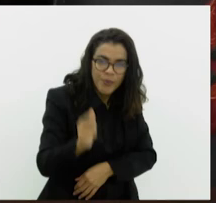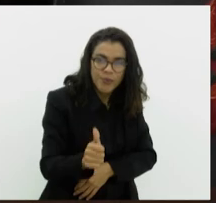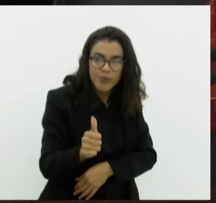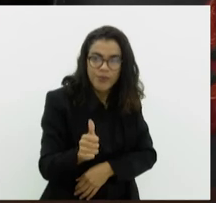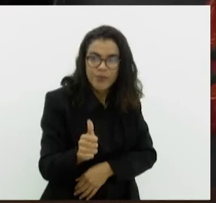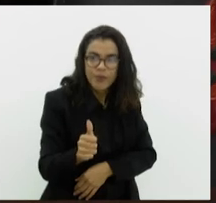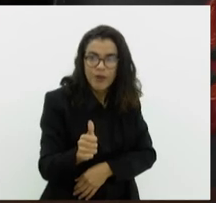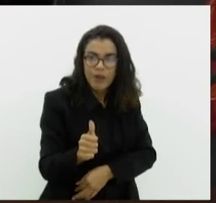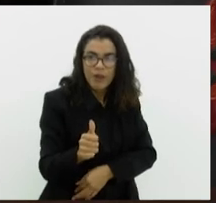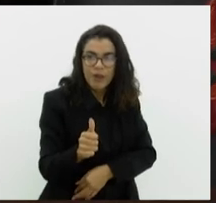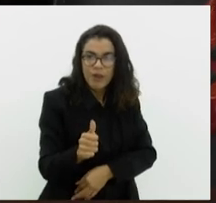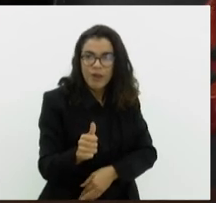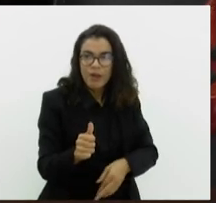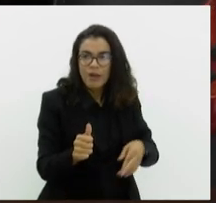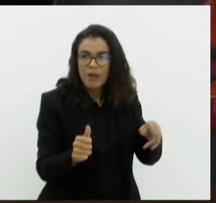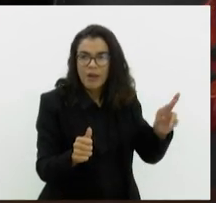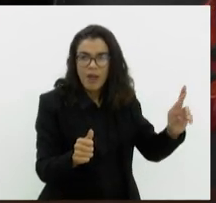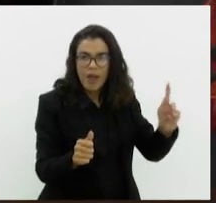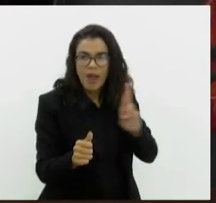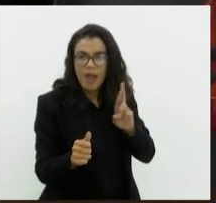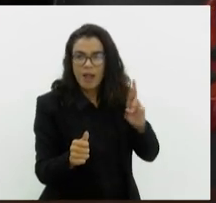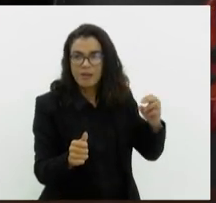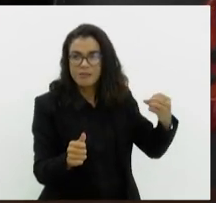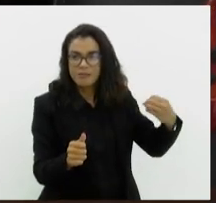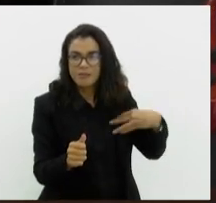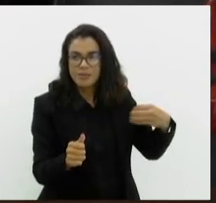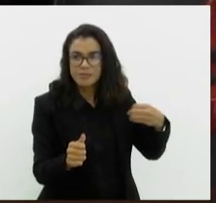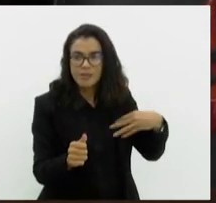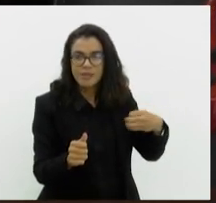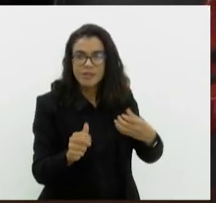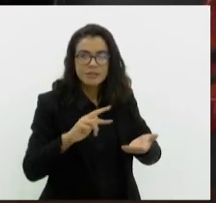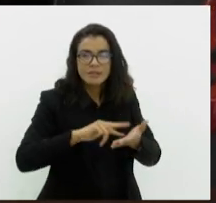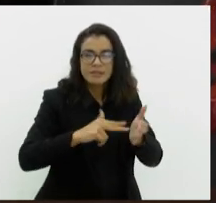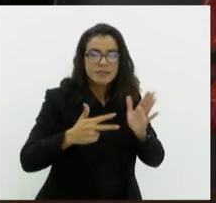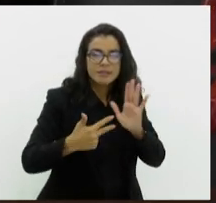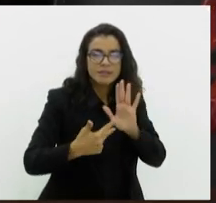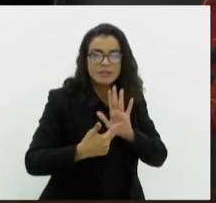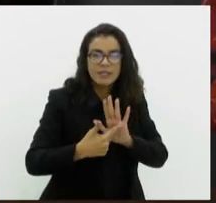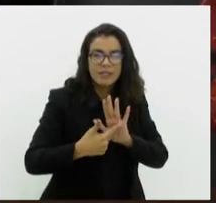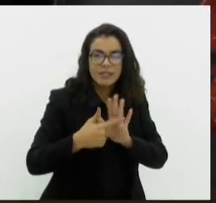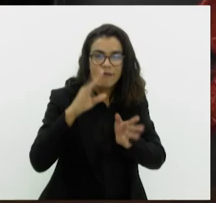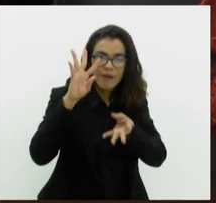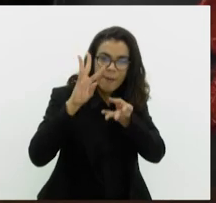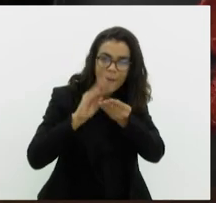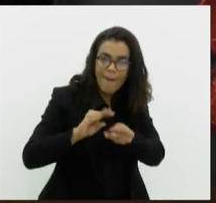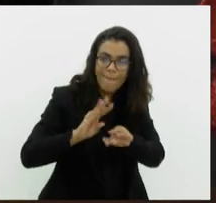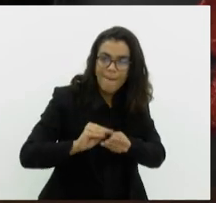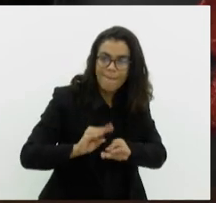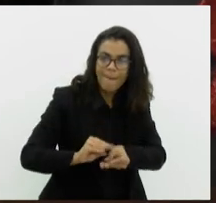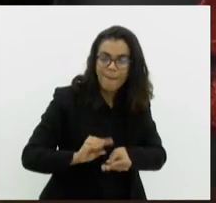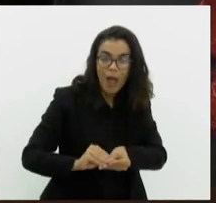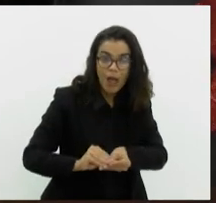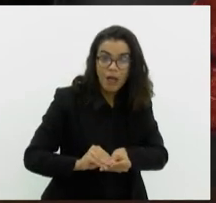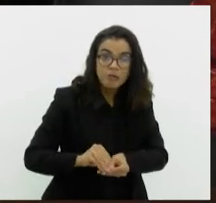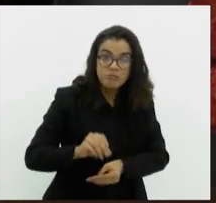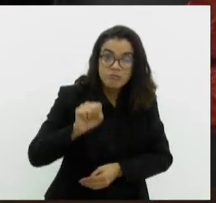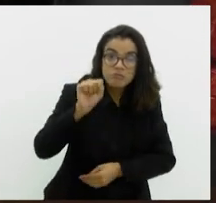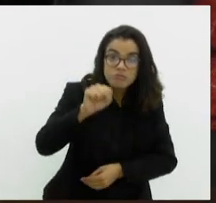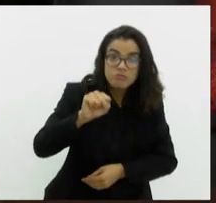ela me deu a lição. Ela disse: o que está escrito aí é isto. Isto